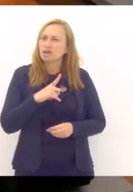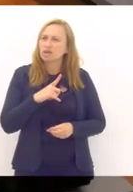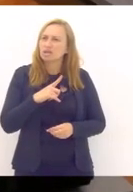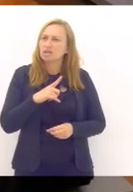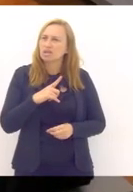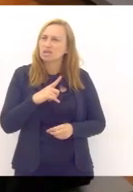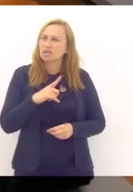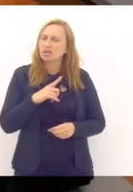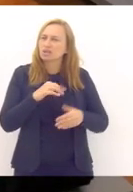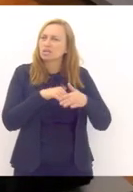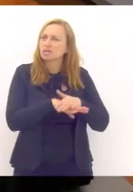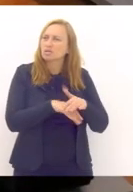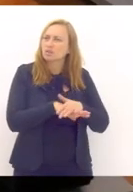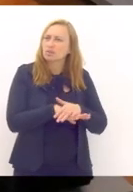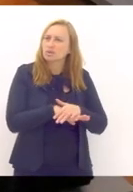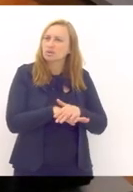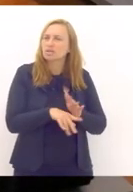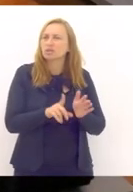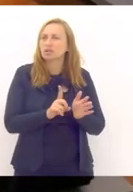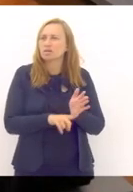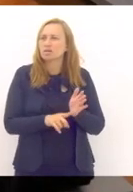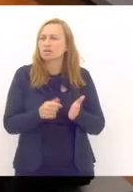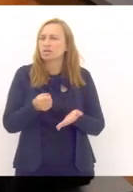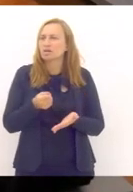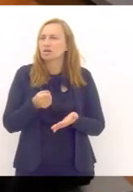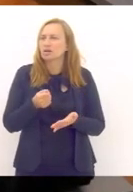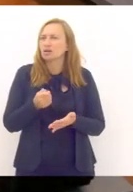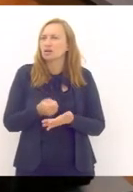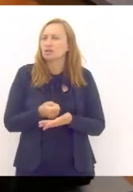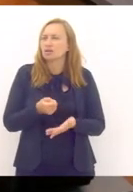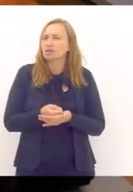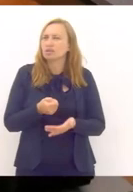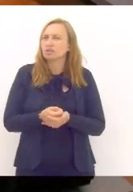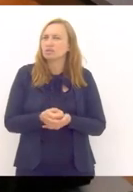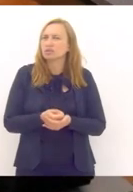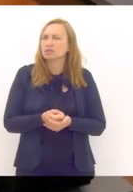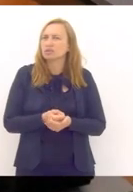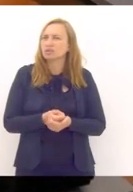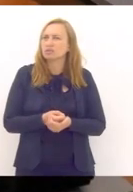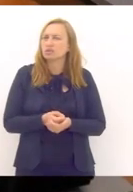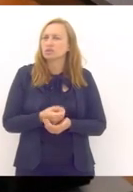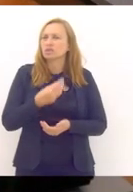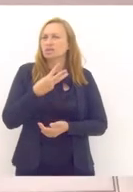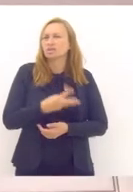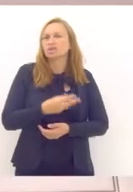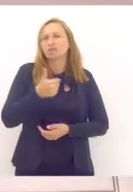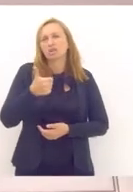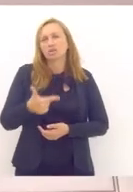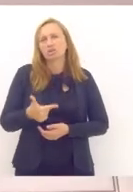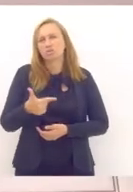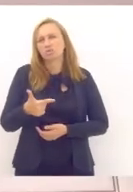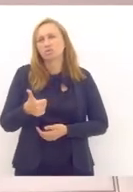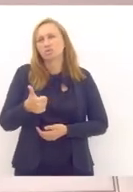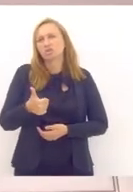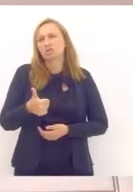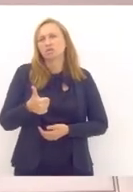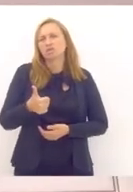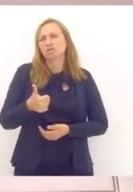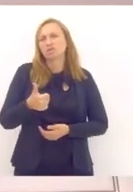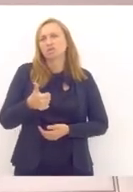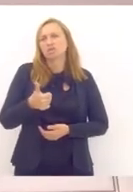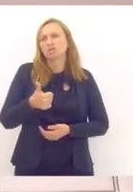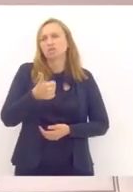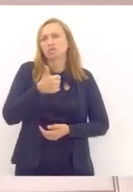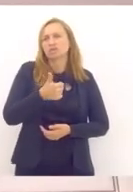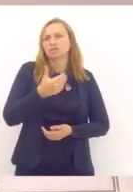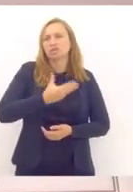tem em caixa, menos as obrigações que ele tem. A gente hoje tem em caixa, finalizou 31 de dezembro, 19 bilhões. Só que